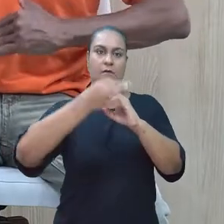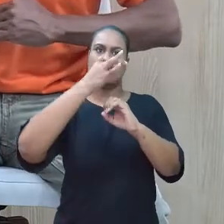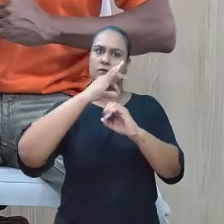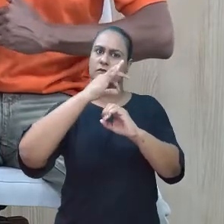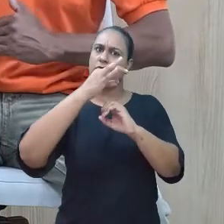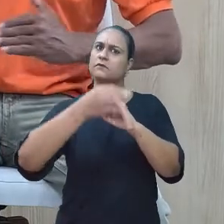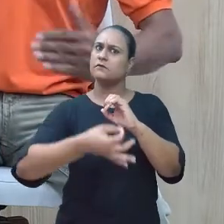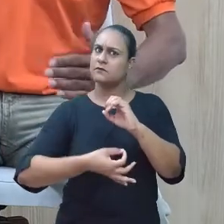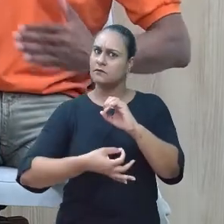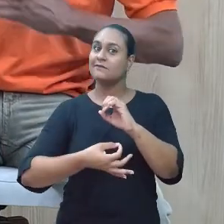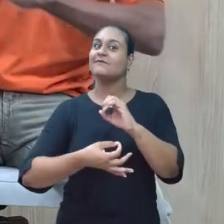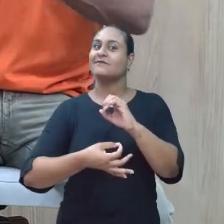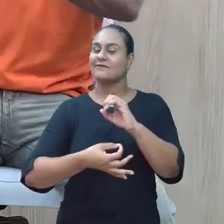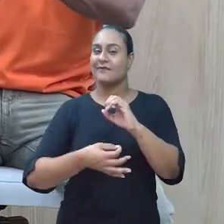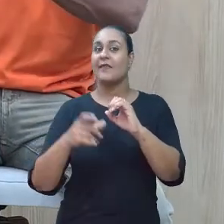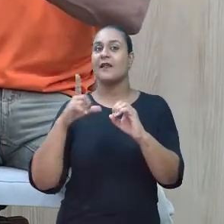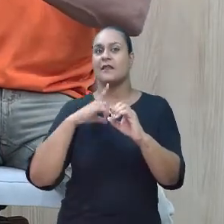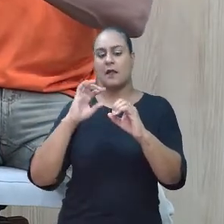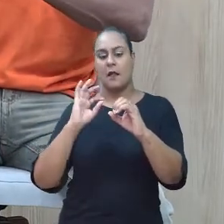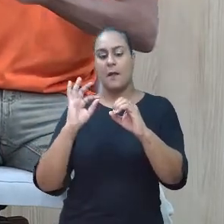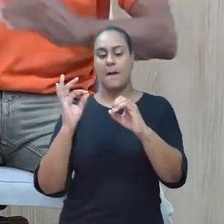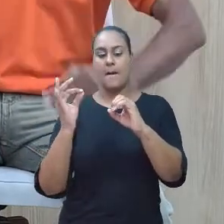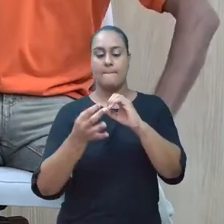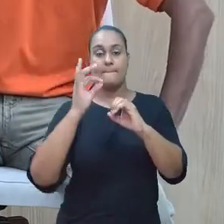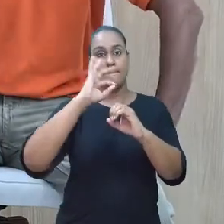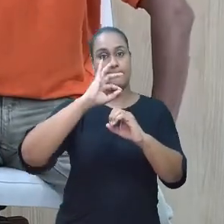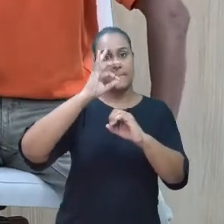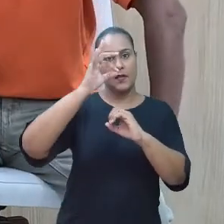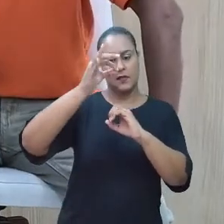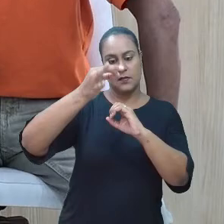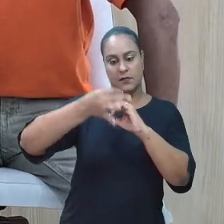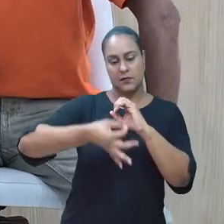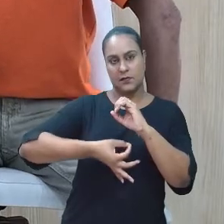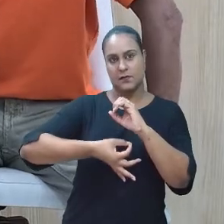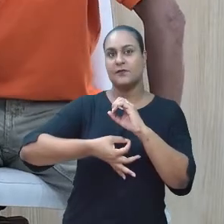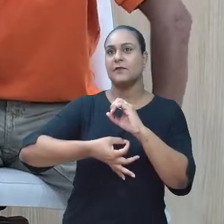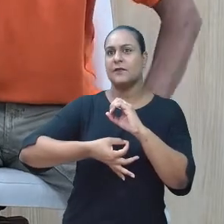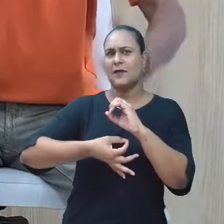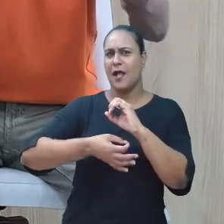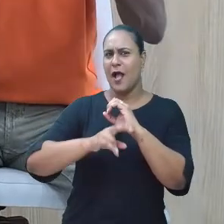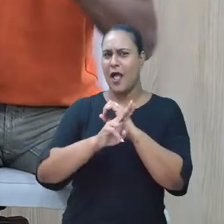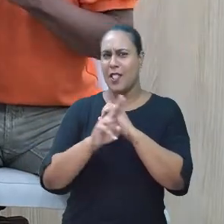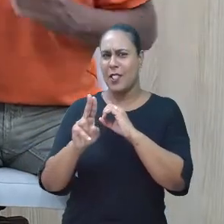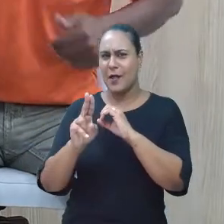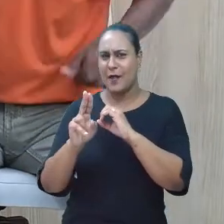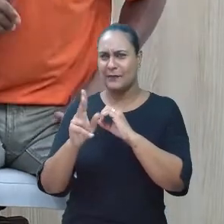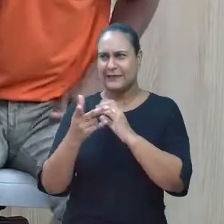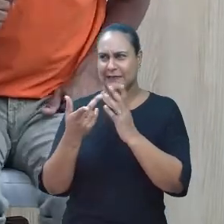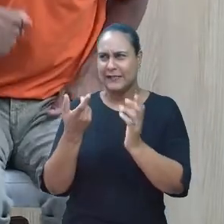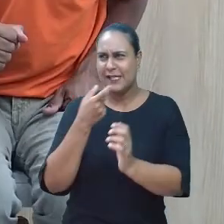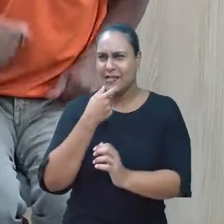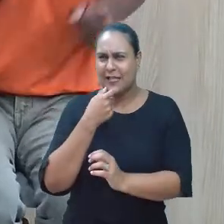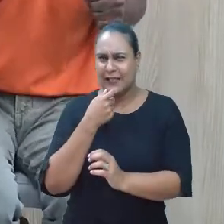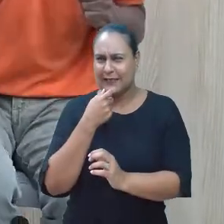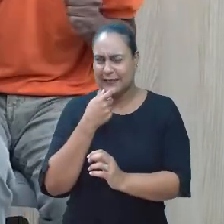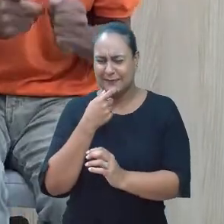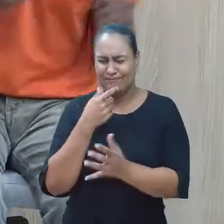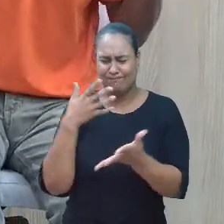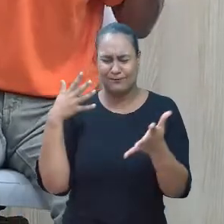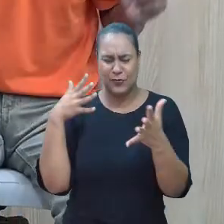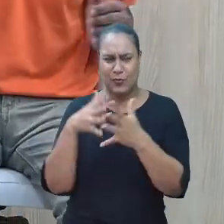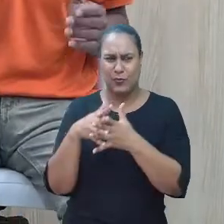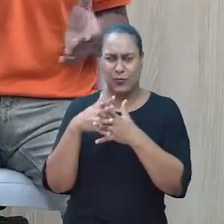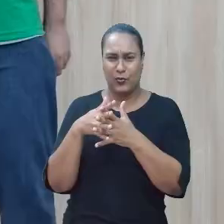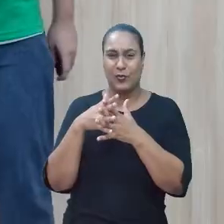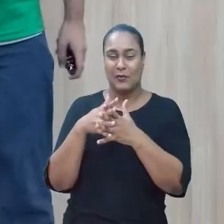Aí Meridianos. eu tenho tem um meridiano que... Fale, Greno, ixi. Olha, ele sabia que eu ia falar, por isso que ele disse, que ele sabia que eu